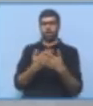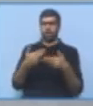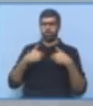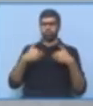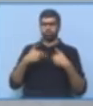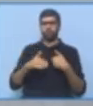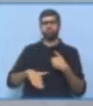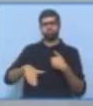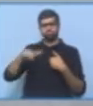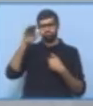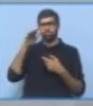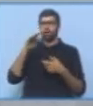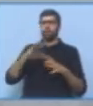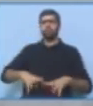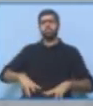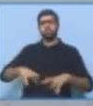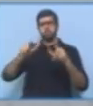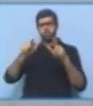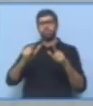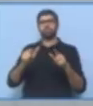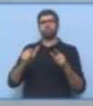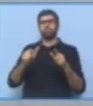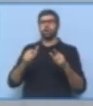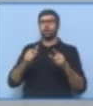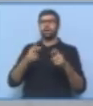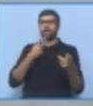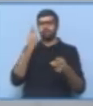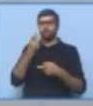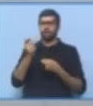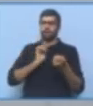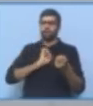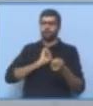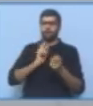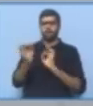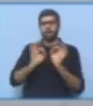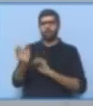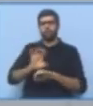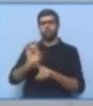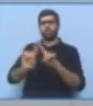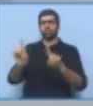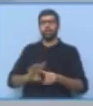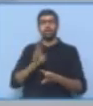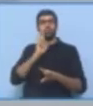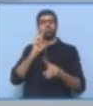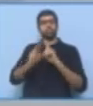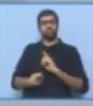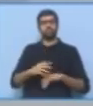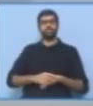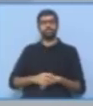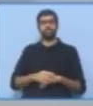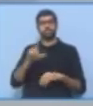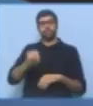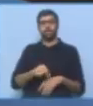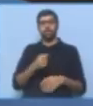a crescer, a melhorar e a organizar a minha vida de outra maneira. E até por